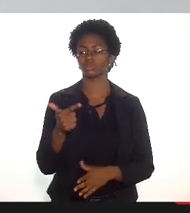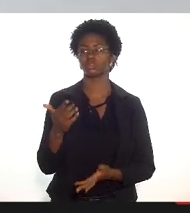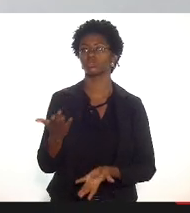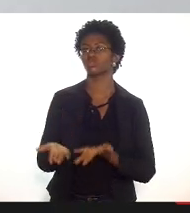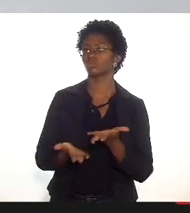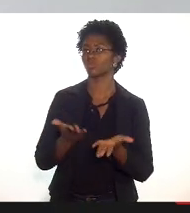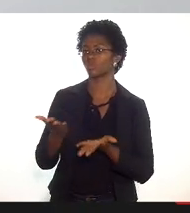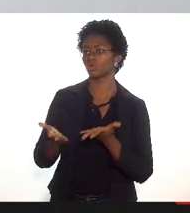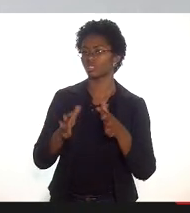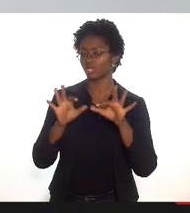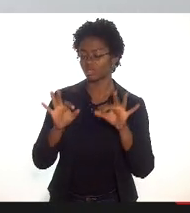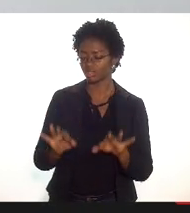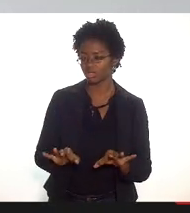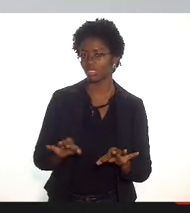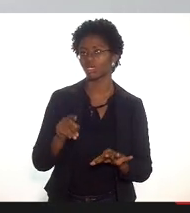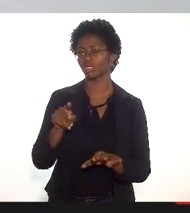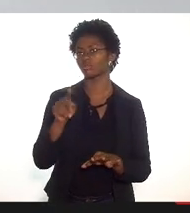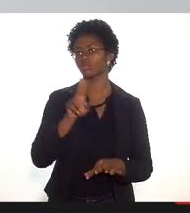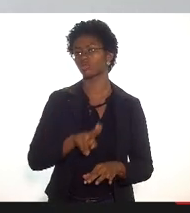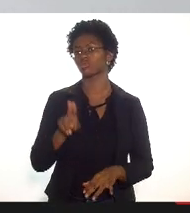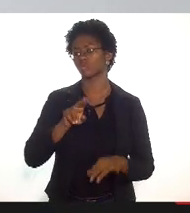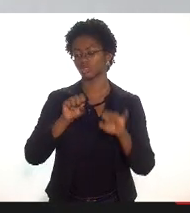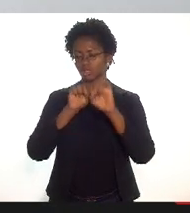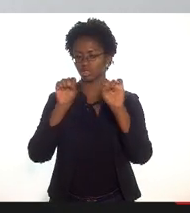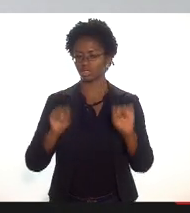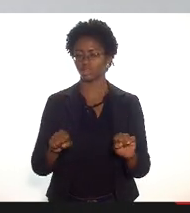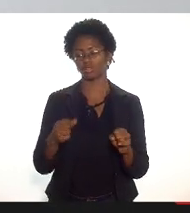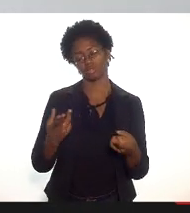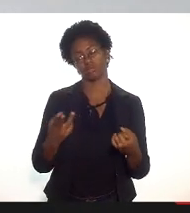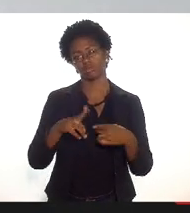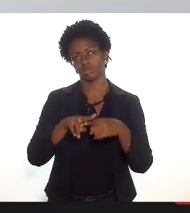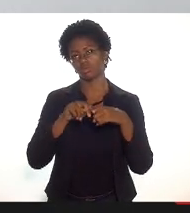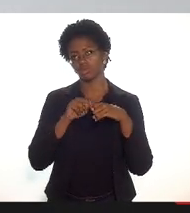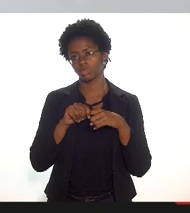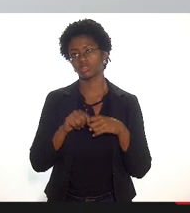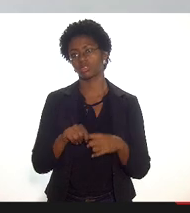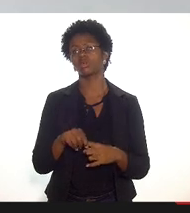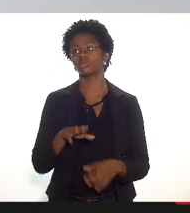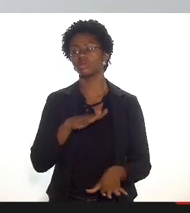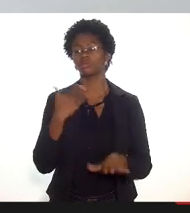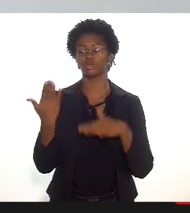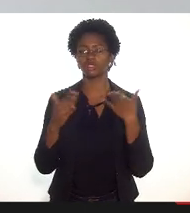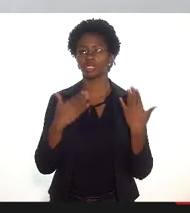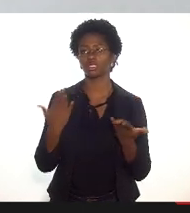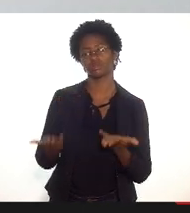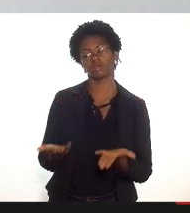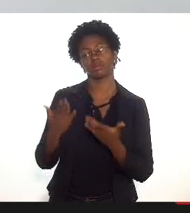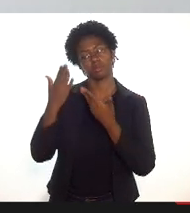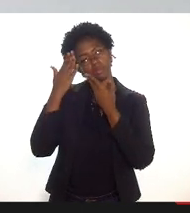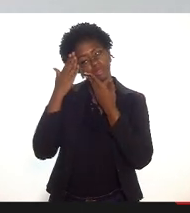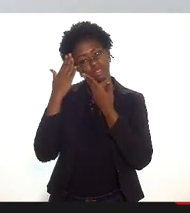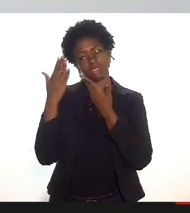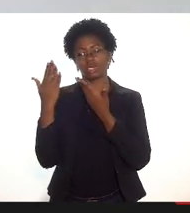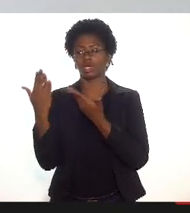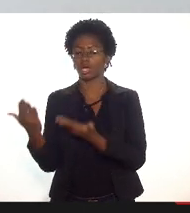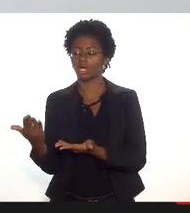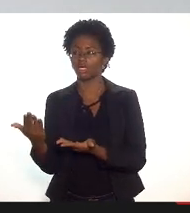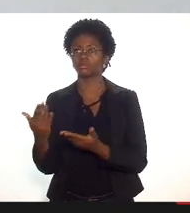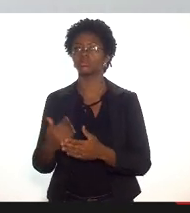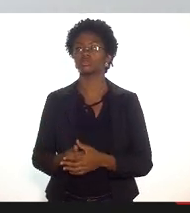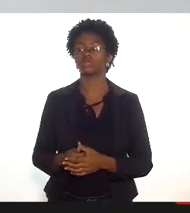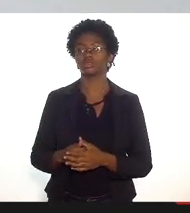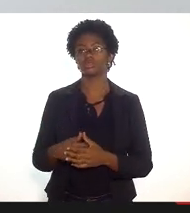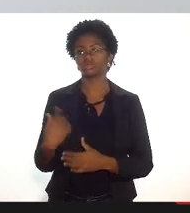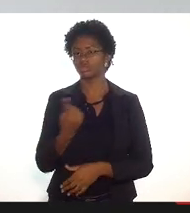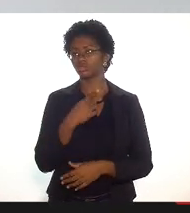cuidado efetivo para esse usuário desse sistema e, por isso, o aumento da morbimortalidade. Então, muito obrigado. E o Conselho